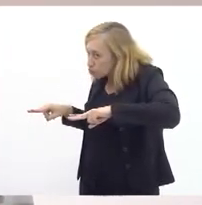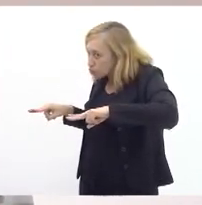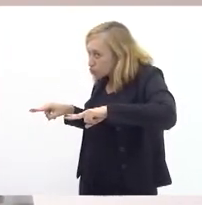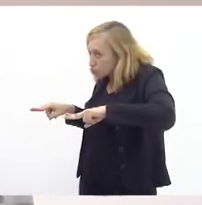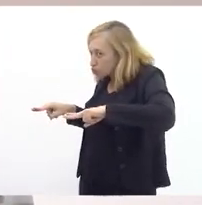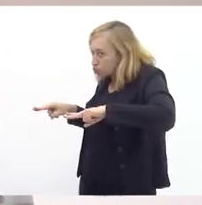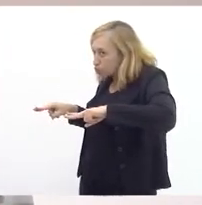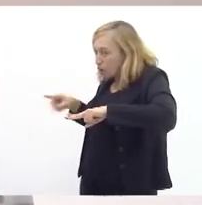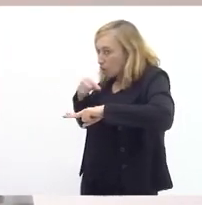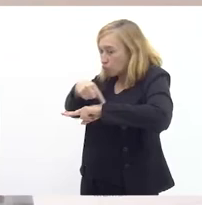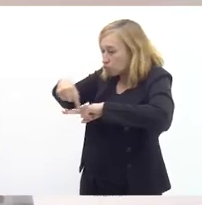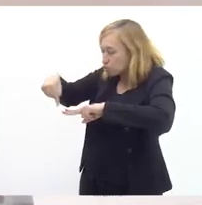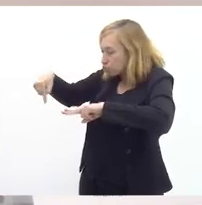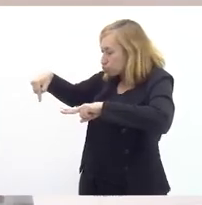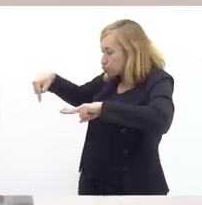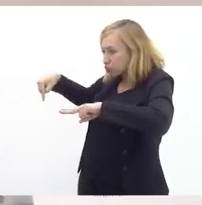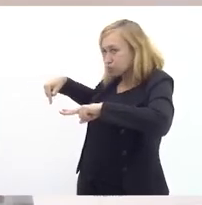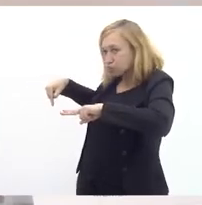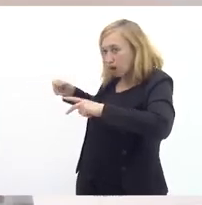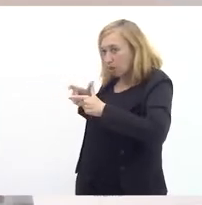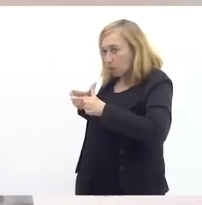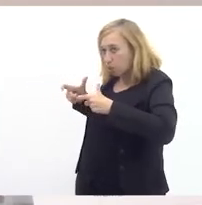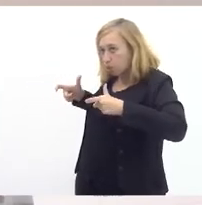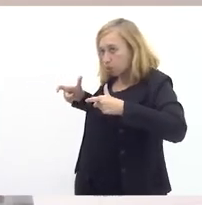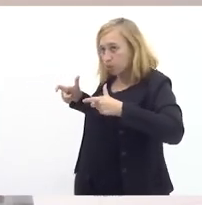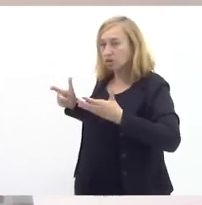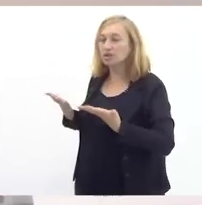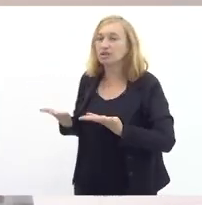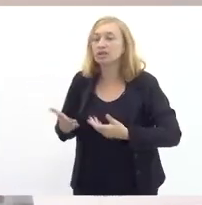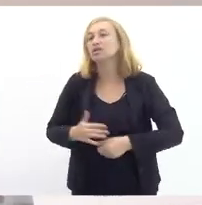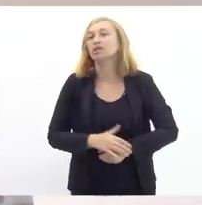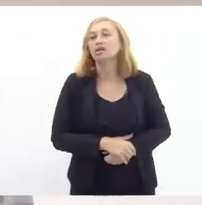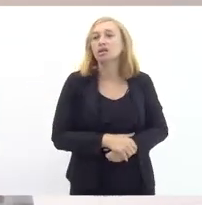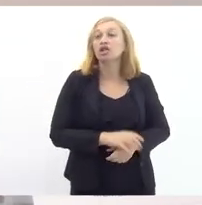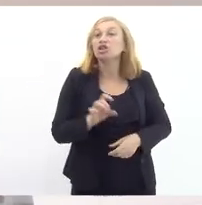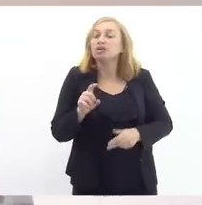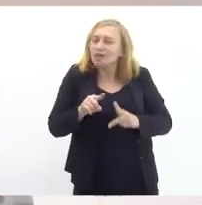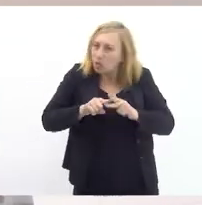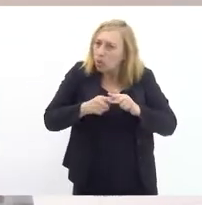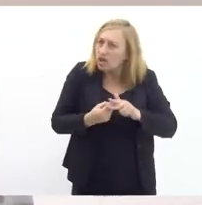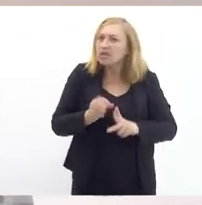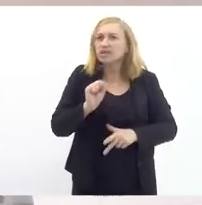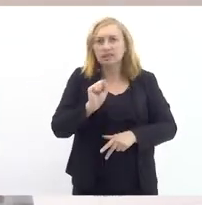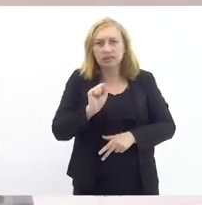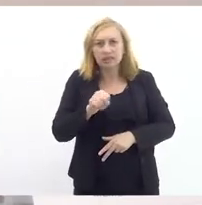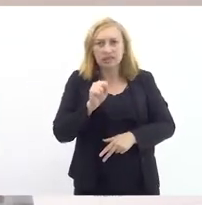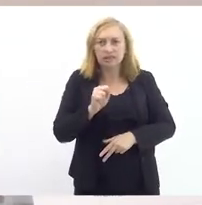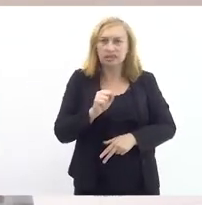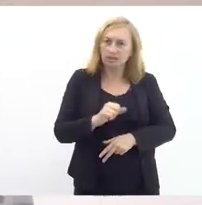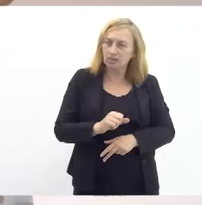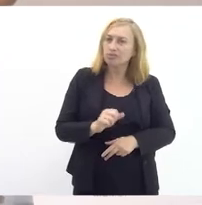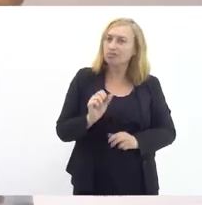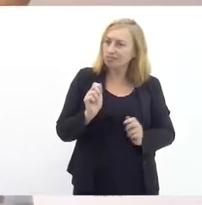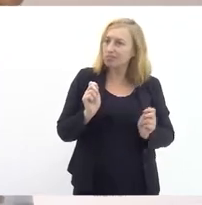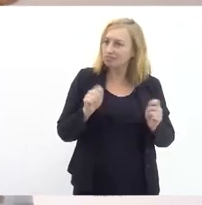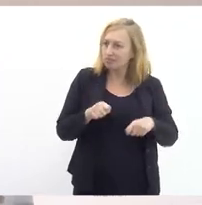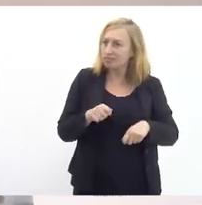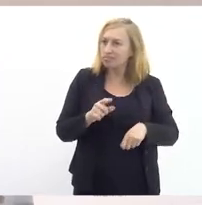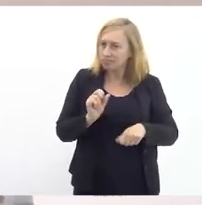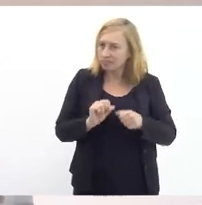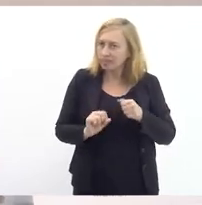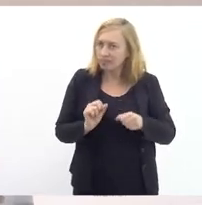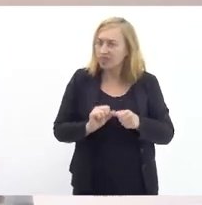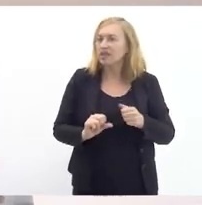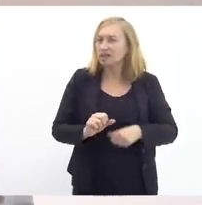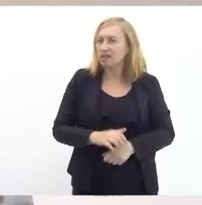curva grande. Mas isso se corrige o máximo que der. E